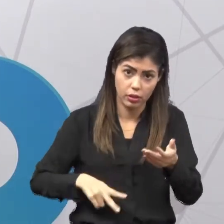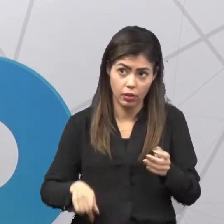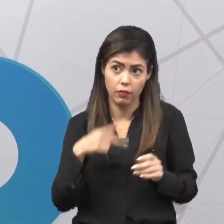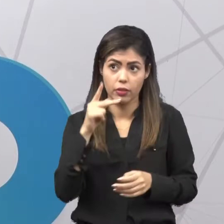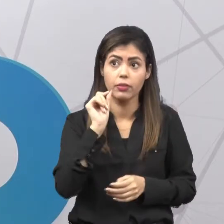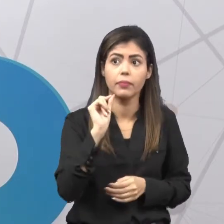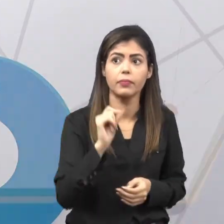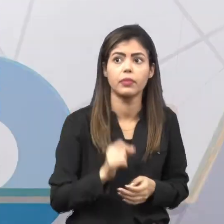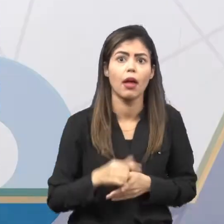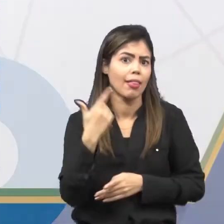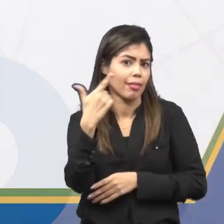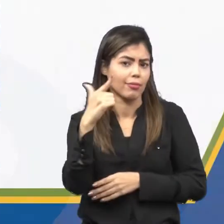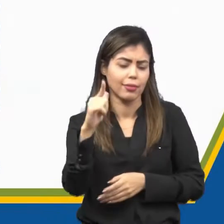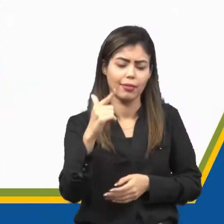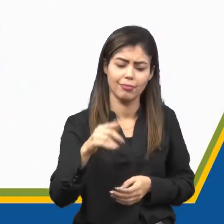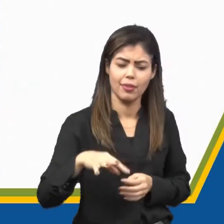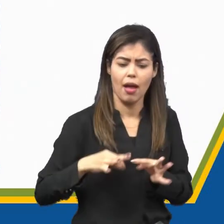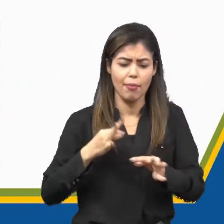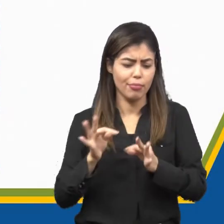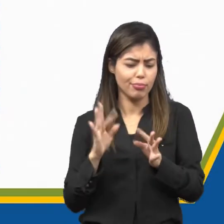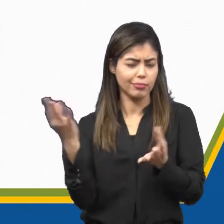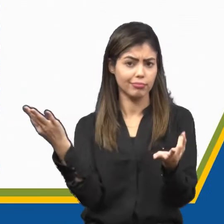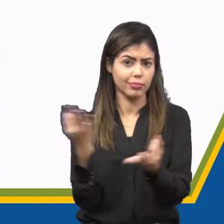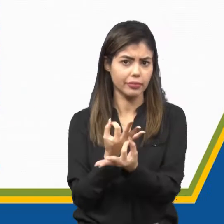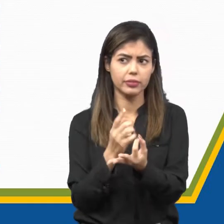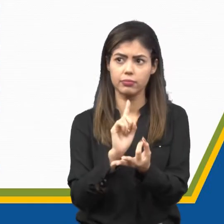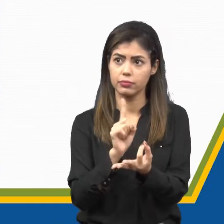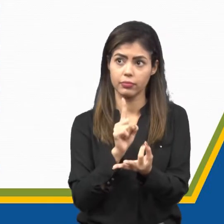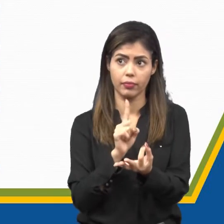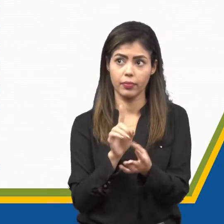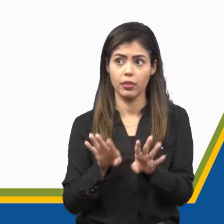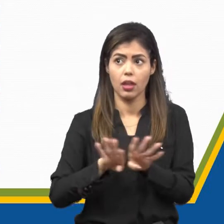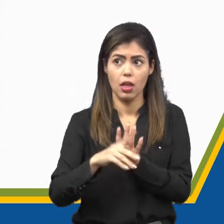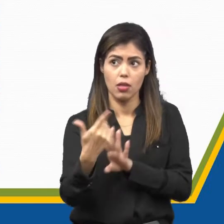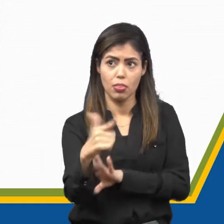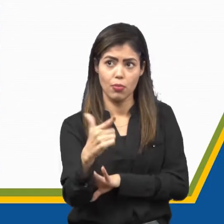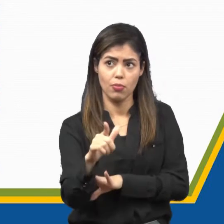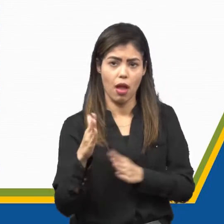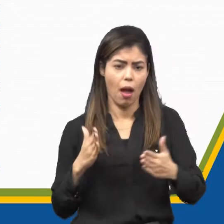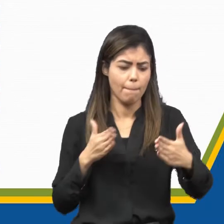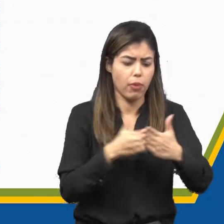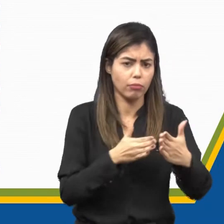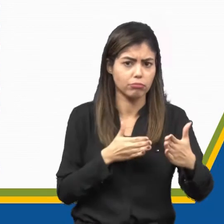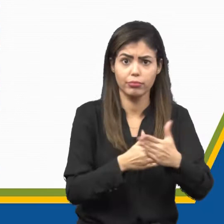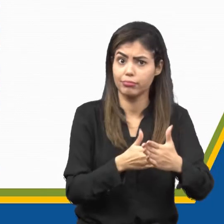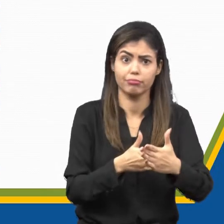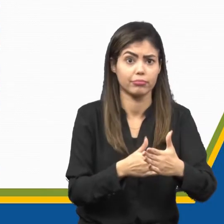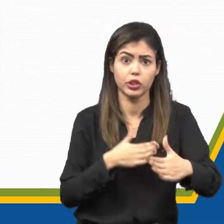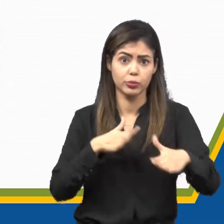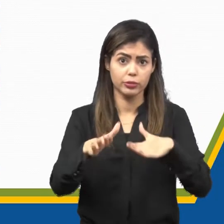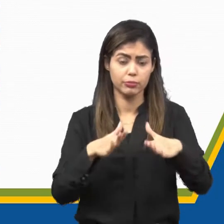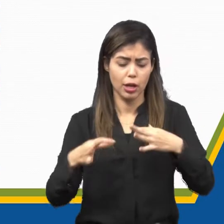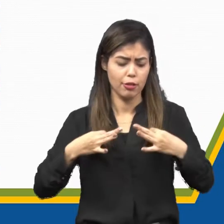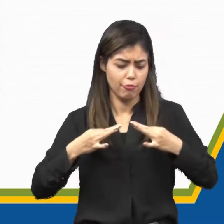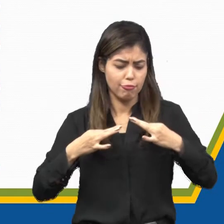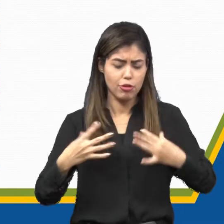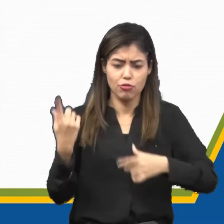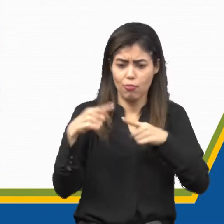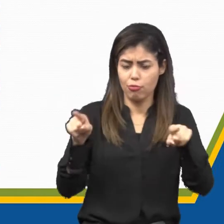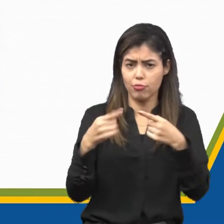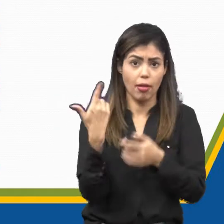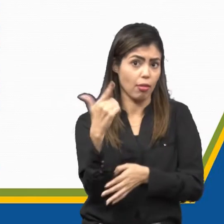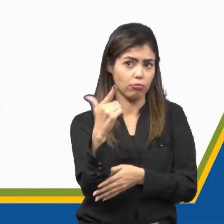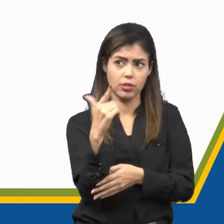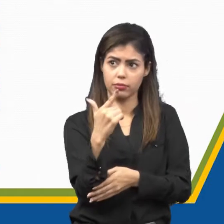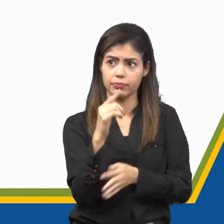diz assim, ó, não existem técnicas pré-definidas, não existem limitações de movimentos, vestuário ou